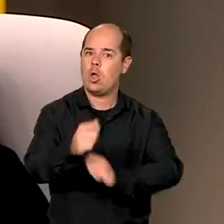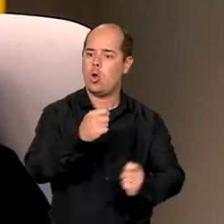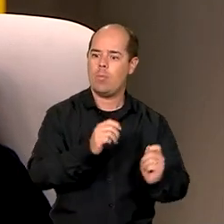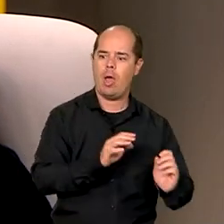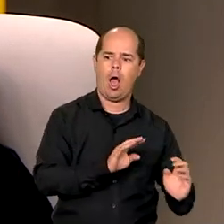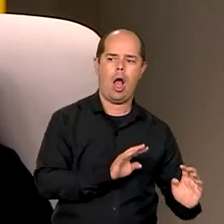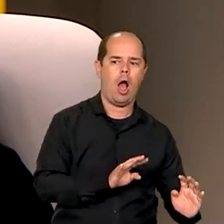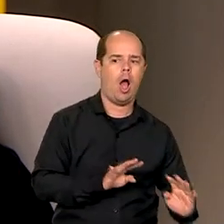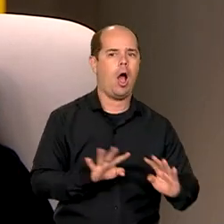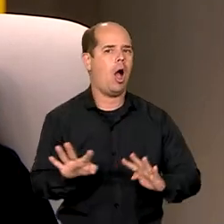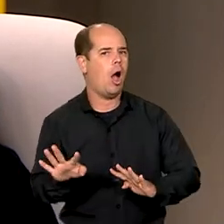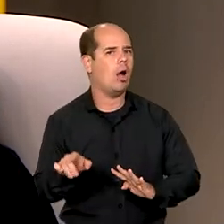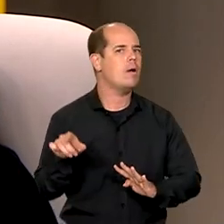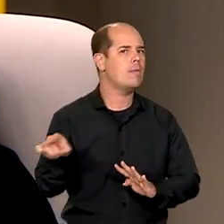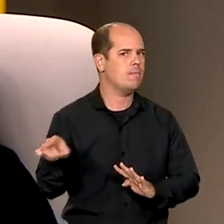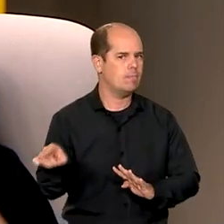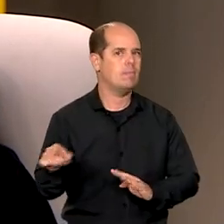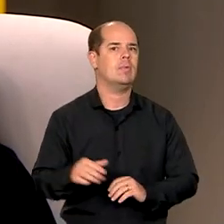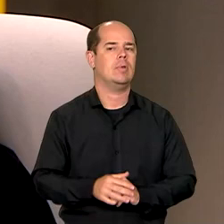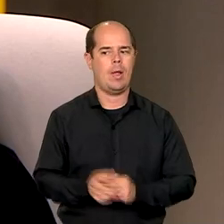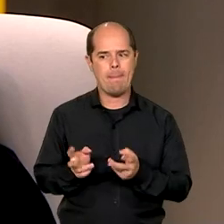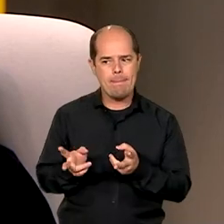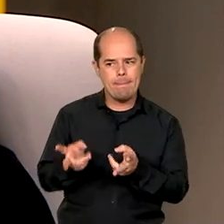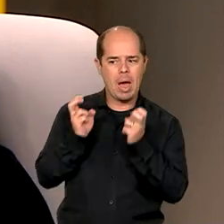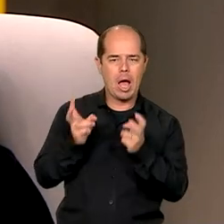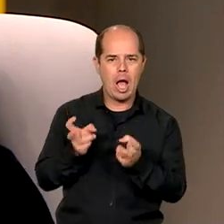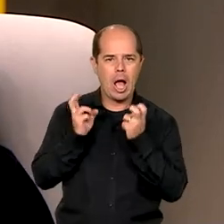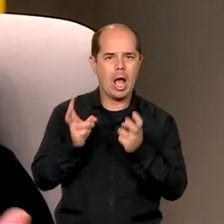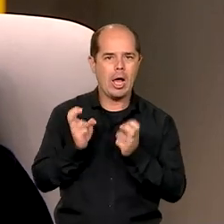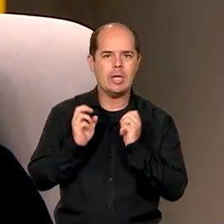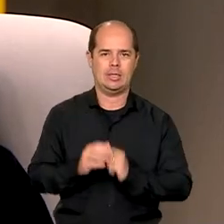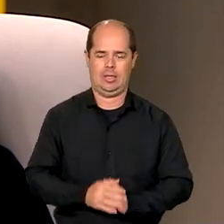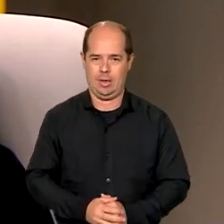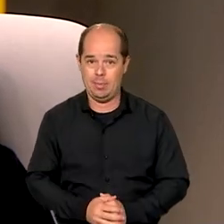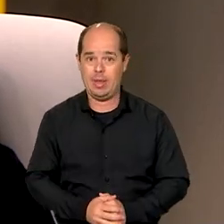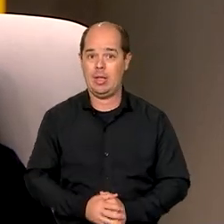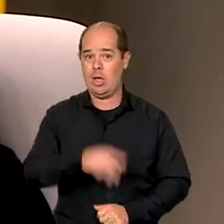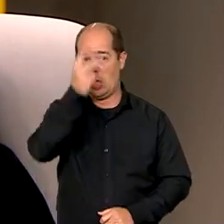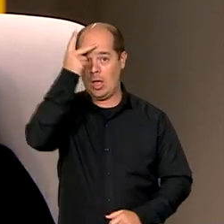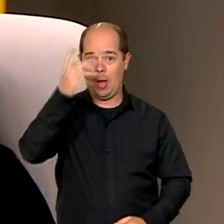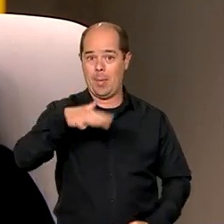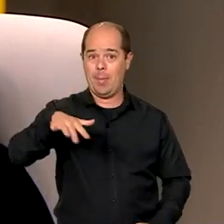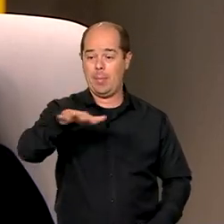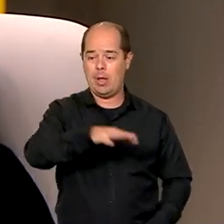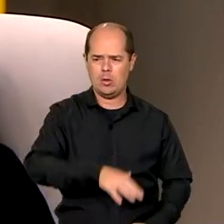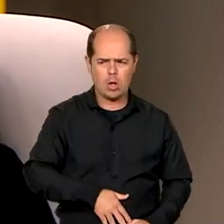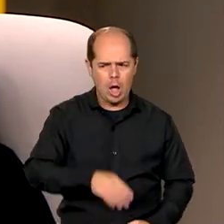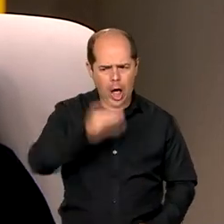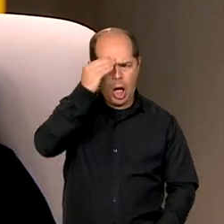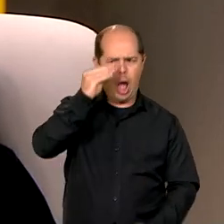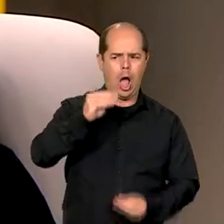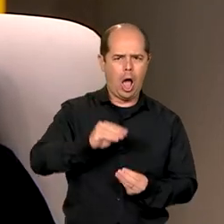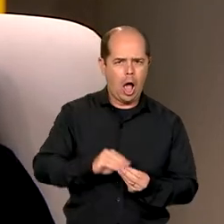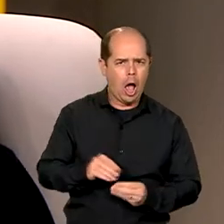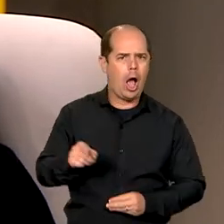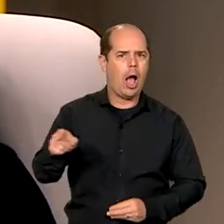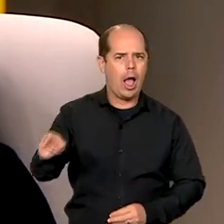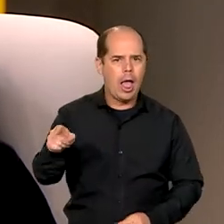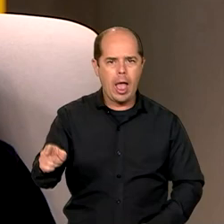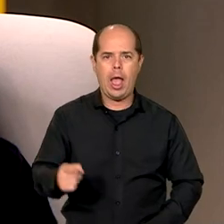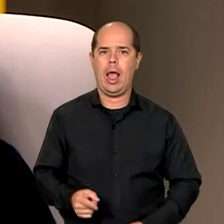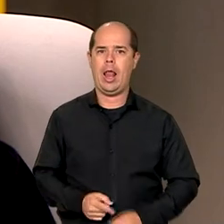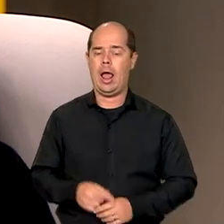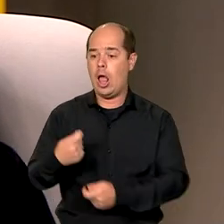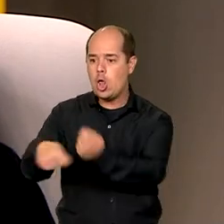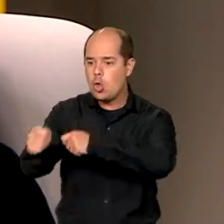dar visibilidade, obter a visibilidade. As pessoas estão acordando para a força que é a economia criativa.